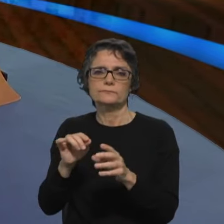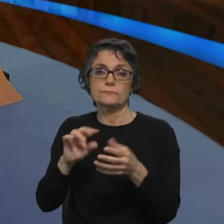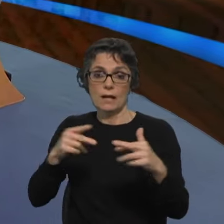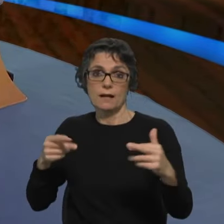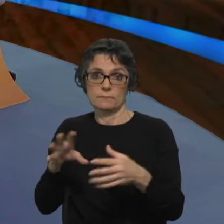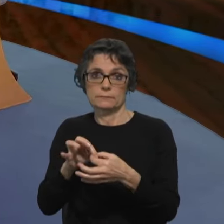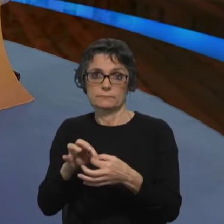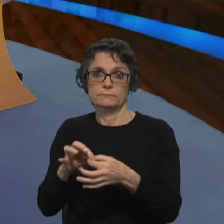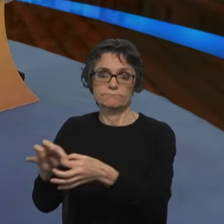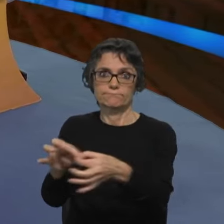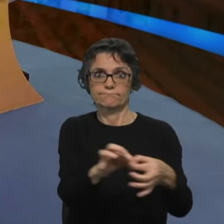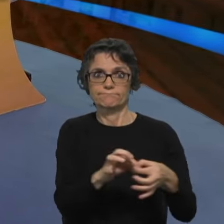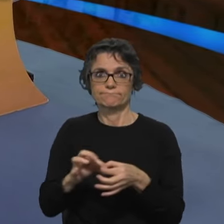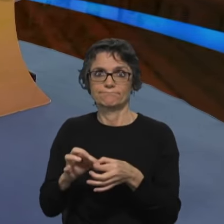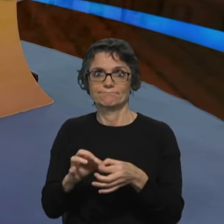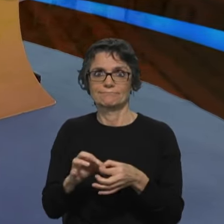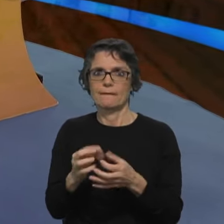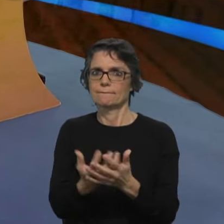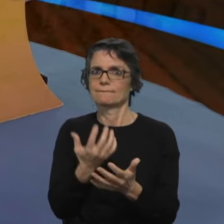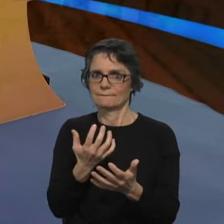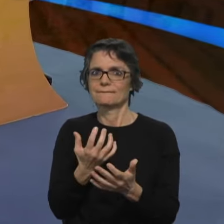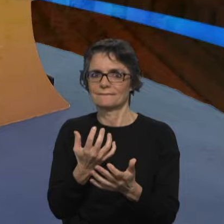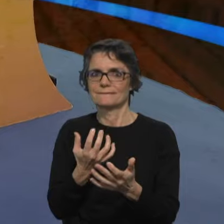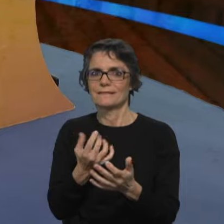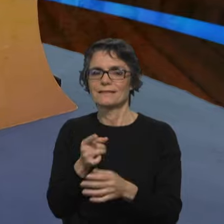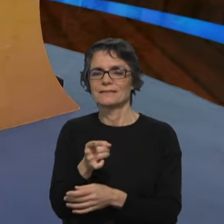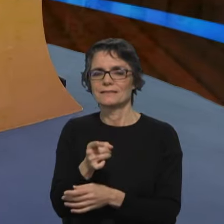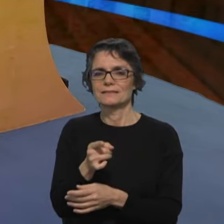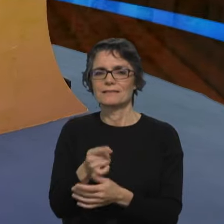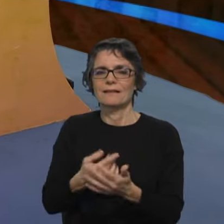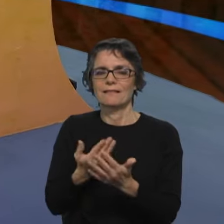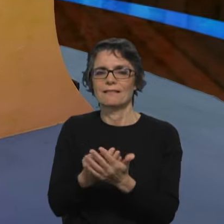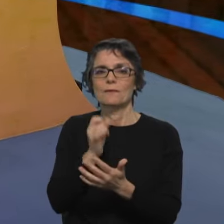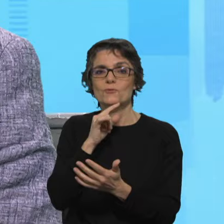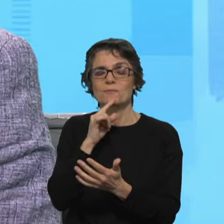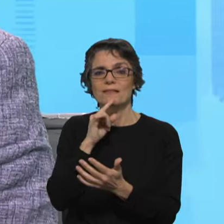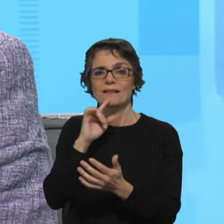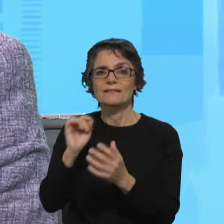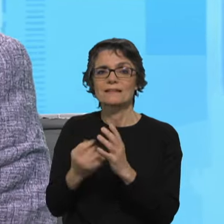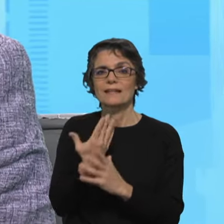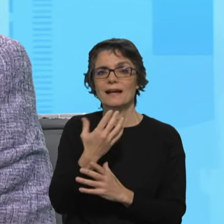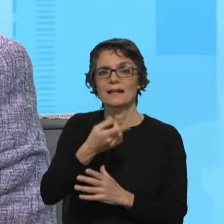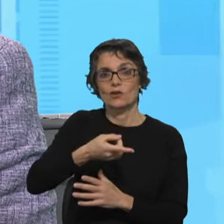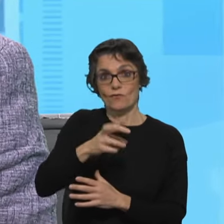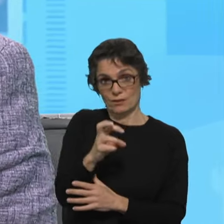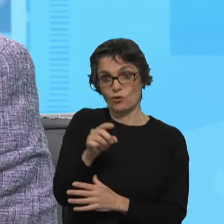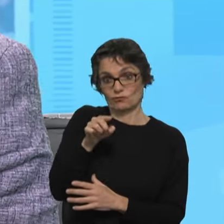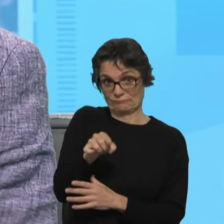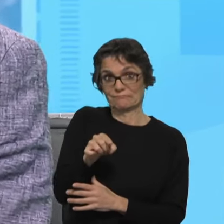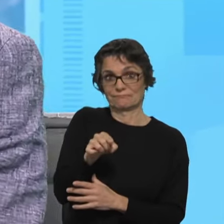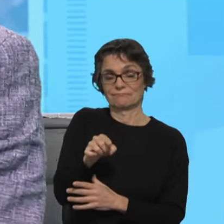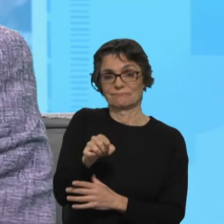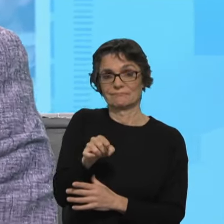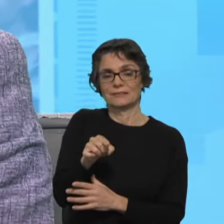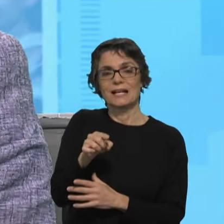conjunto de forças que se foram unindo para criar. aí, em 98, nasce precisamente a